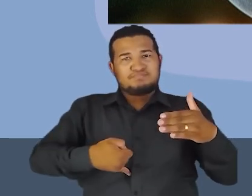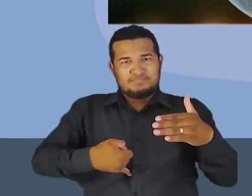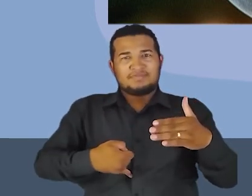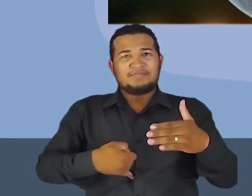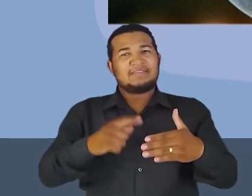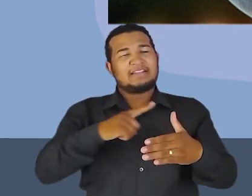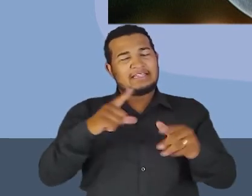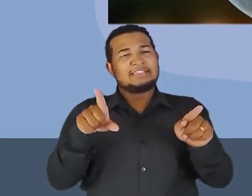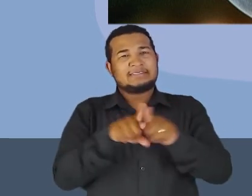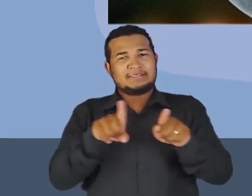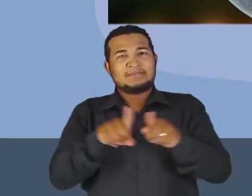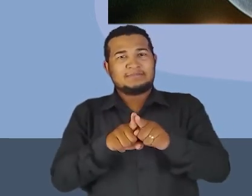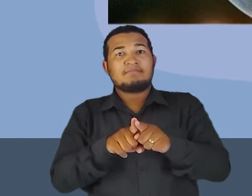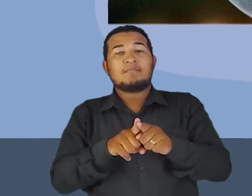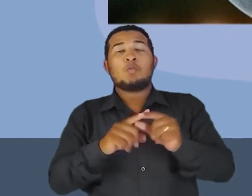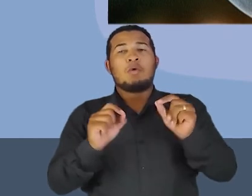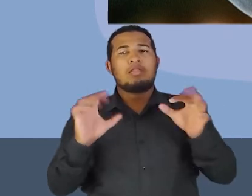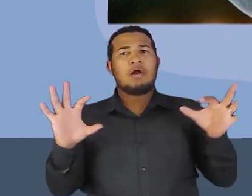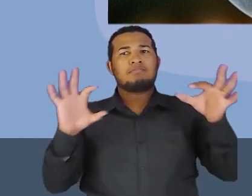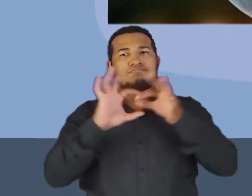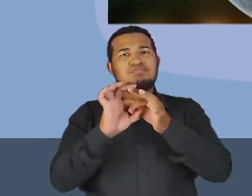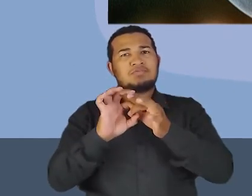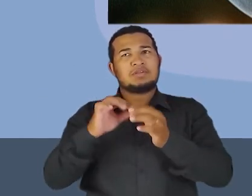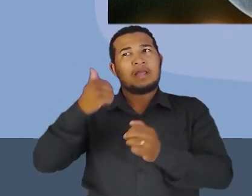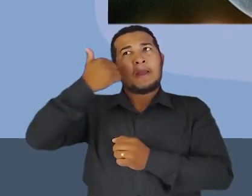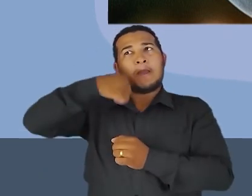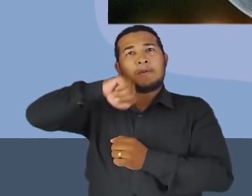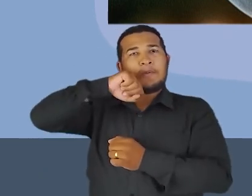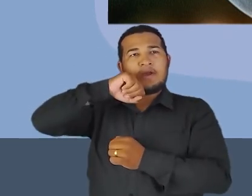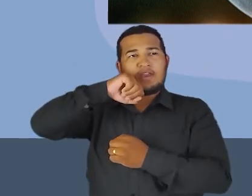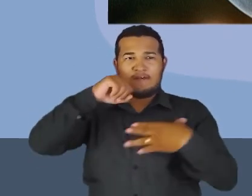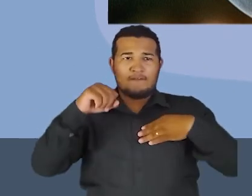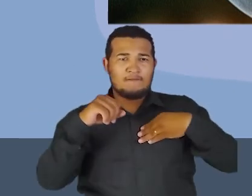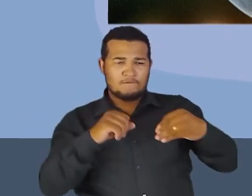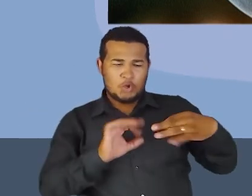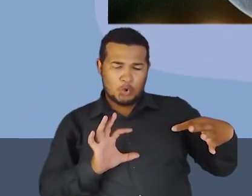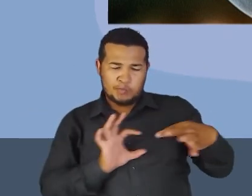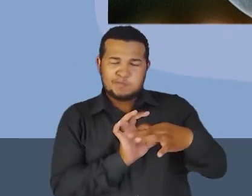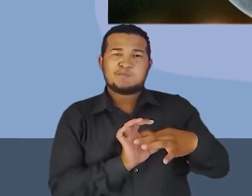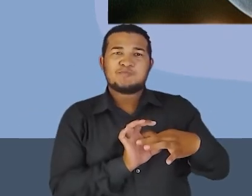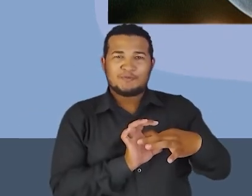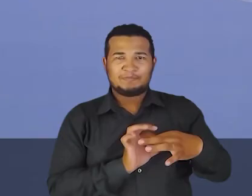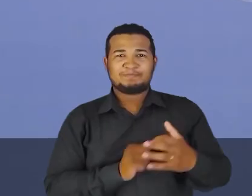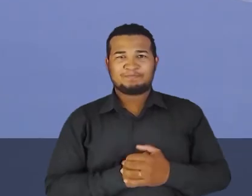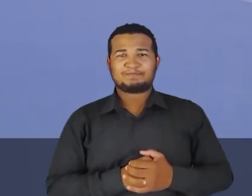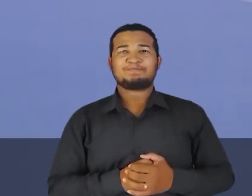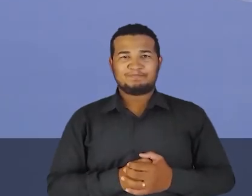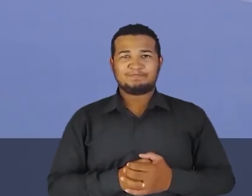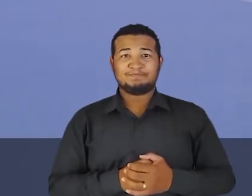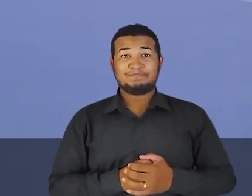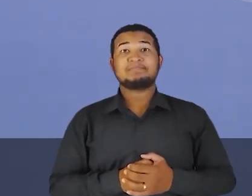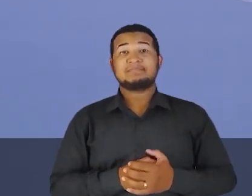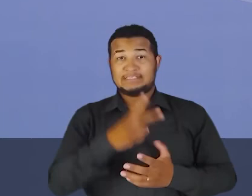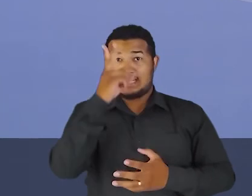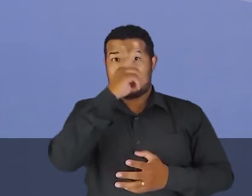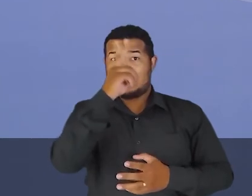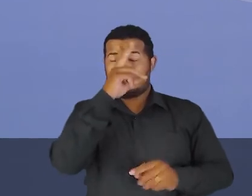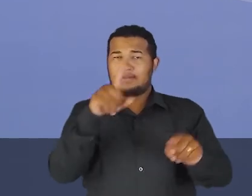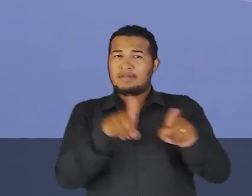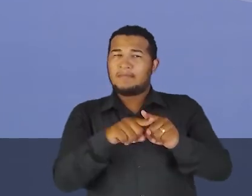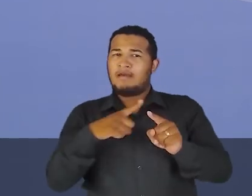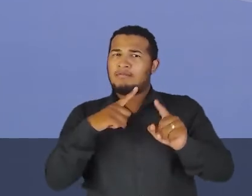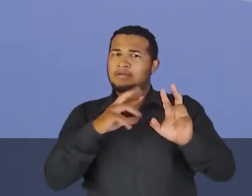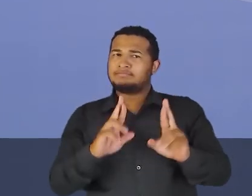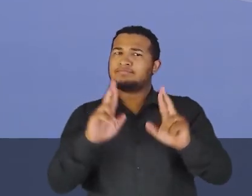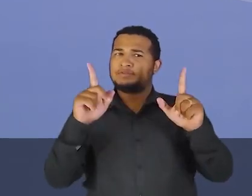artérias e uma veia conectando o corpo da mãe com o corpo do feto, ok? Volta para cá e lembra aí que existe uma